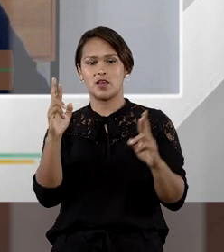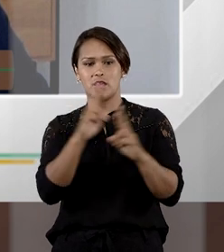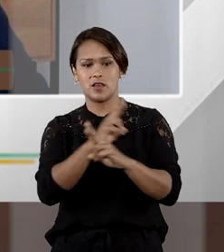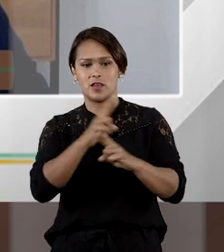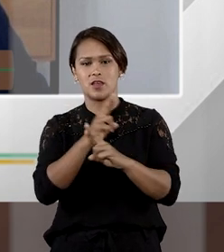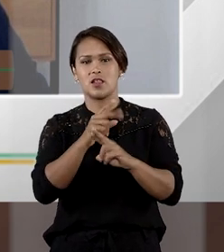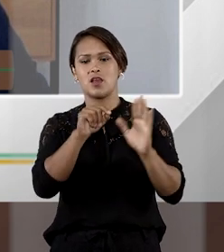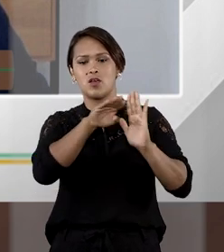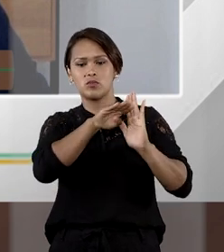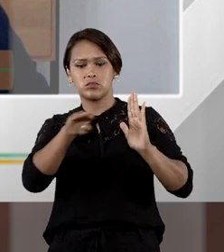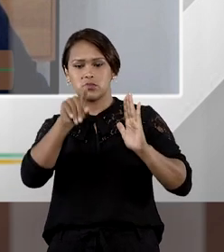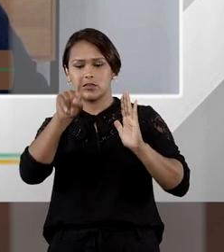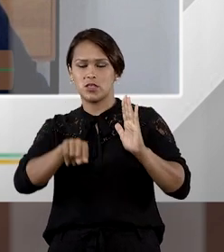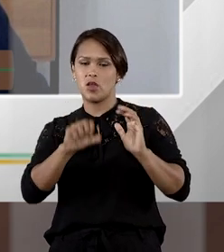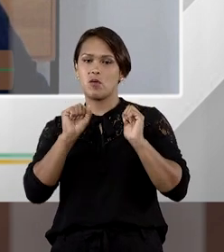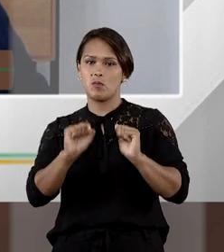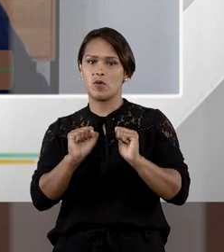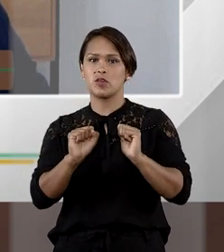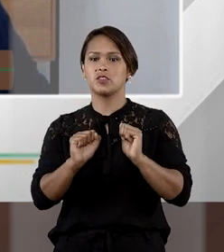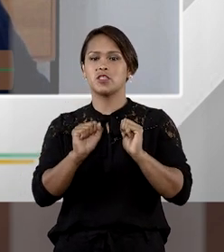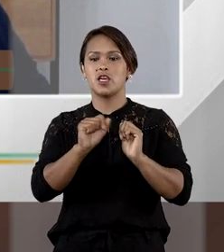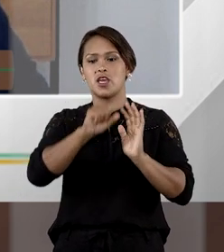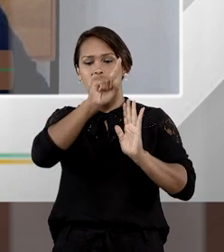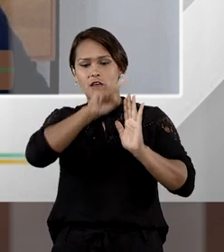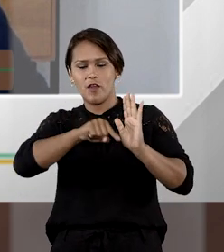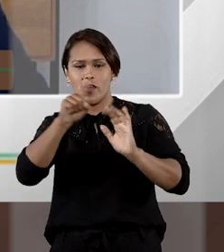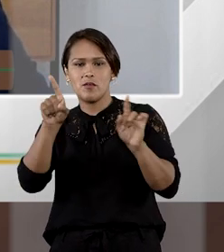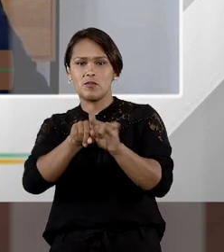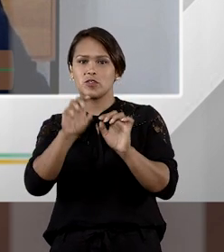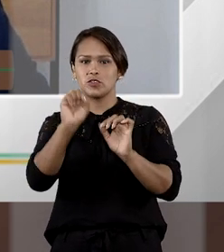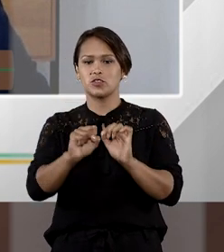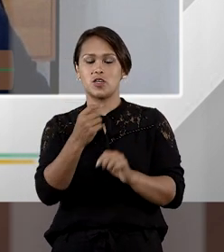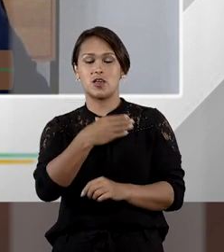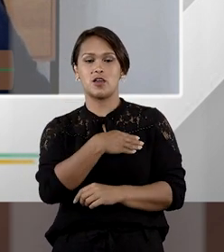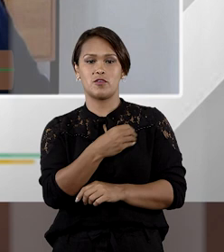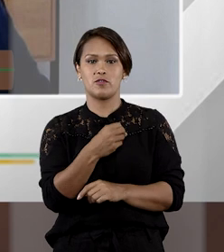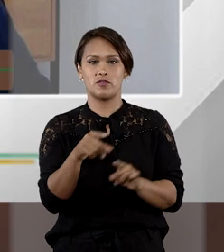relação horizontal, a relação entre cônjuges e companheiros, e relação vertical,